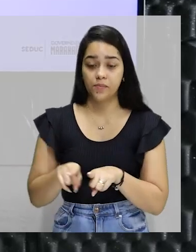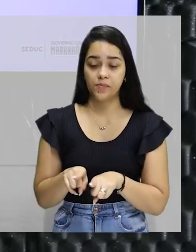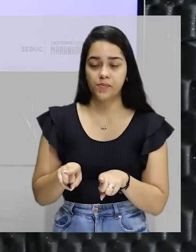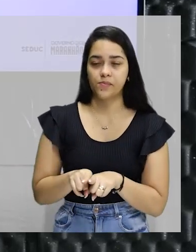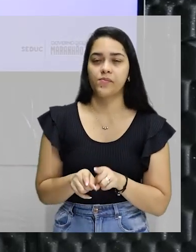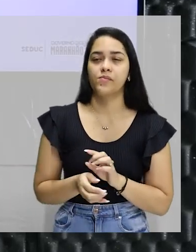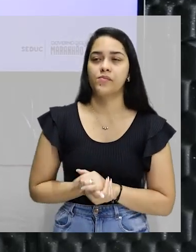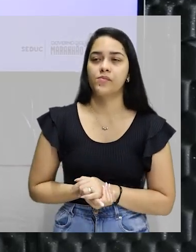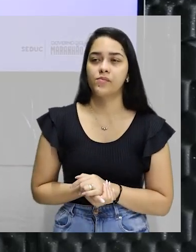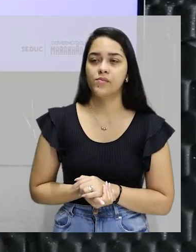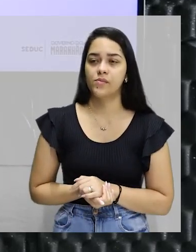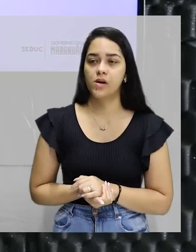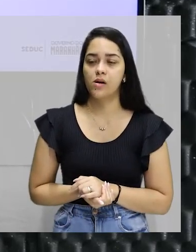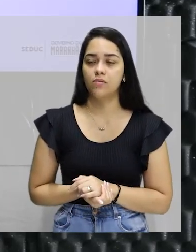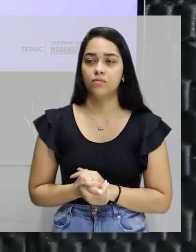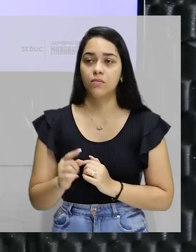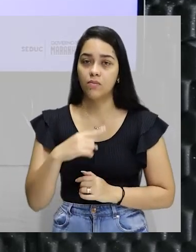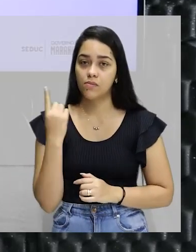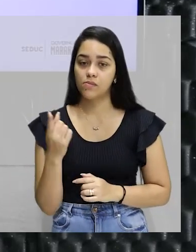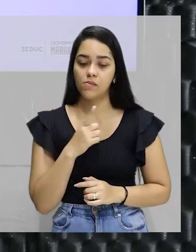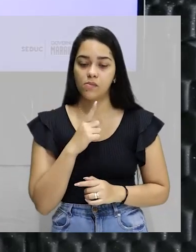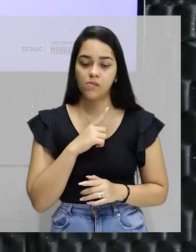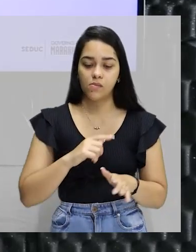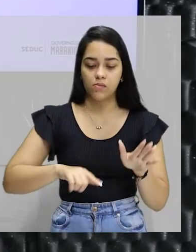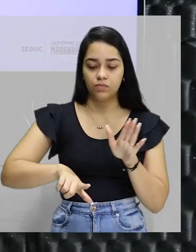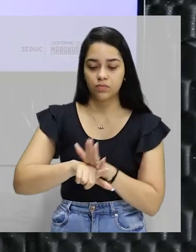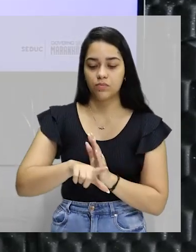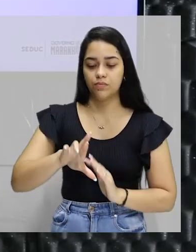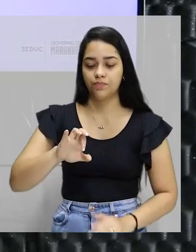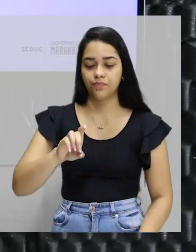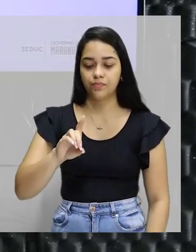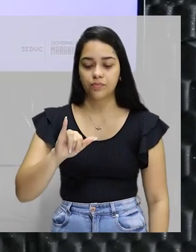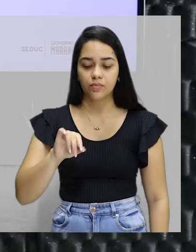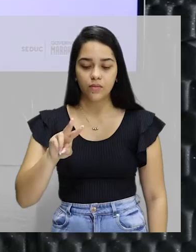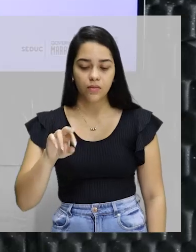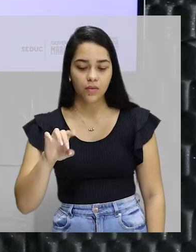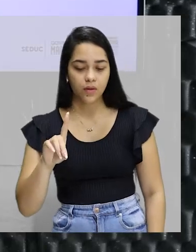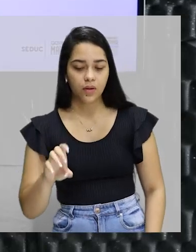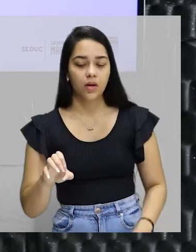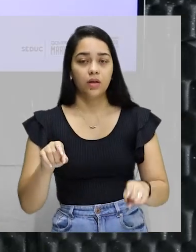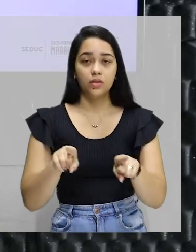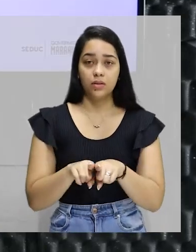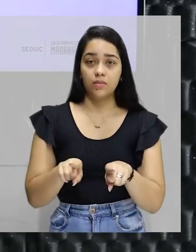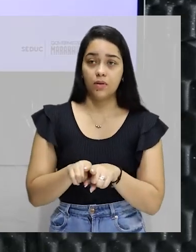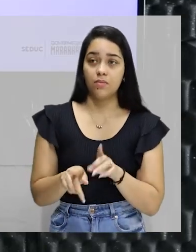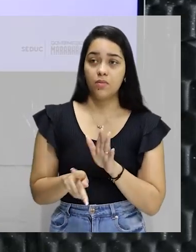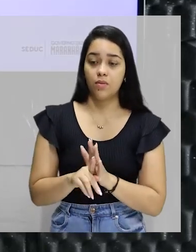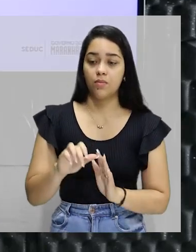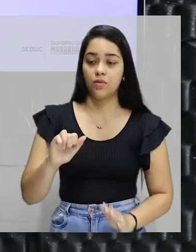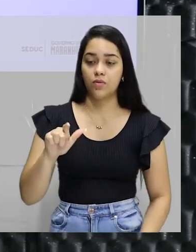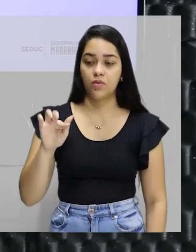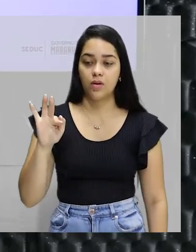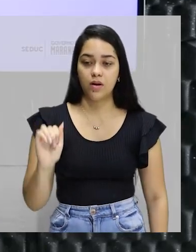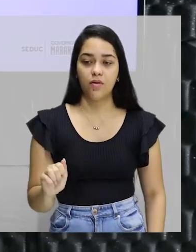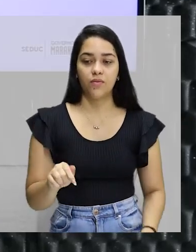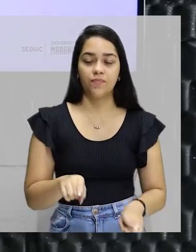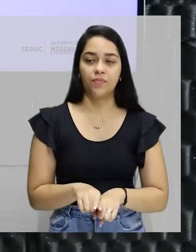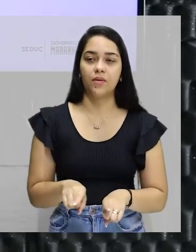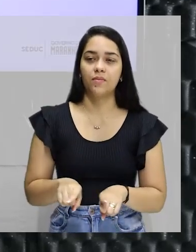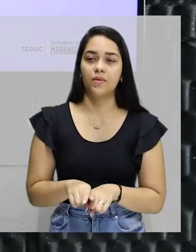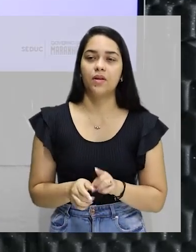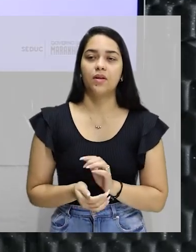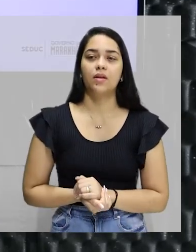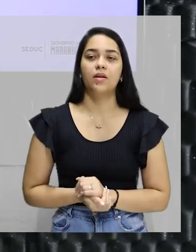nuclear, certo? Nós temos as leis da radioatividade, a emissão de partículas alfa, que vai estar